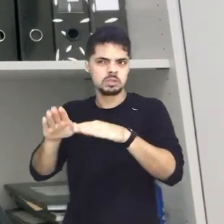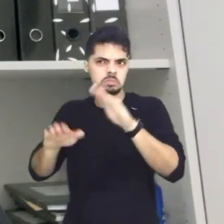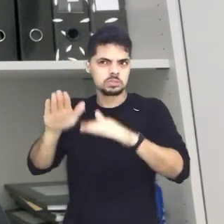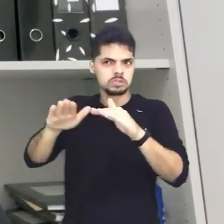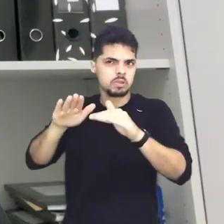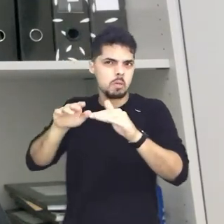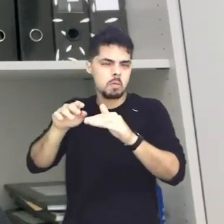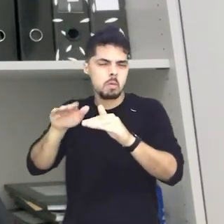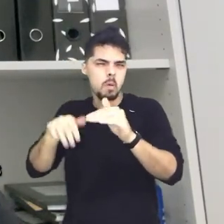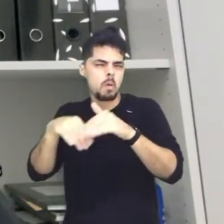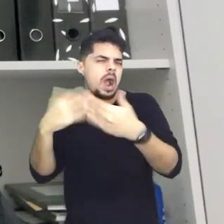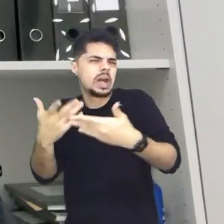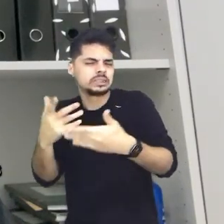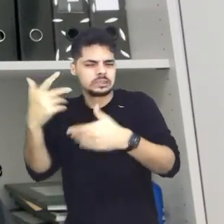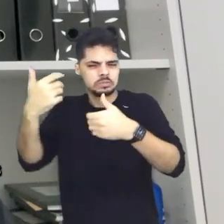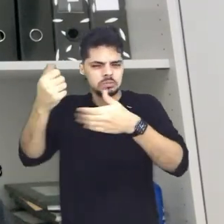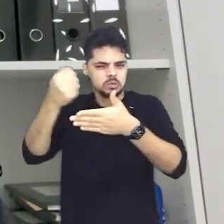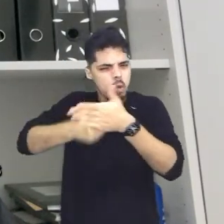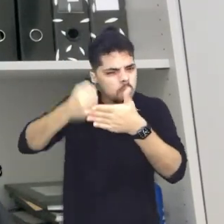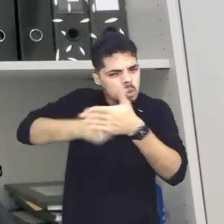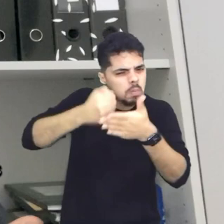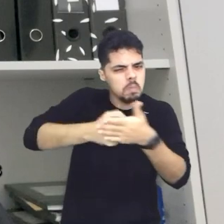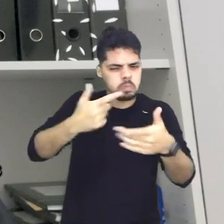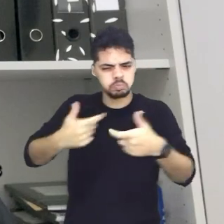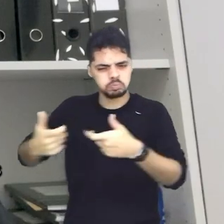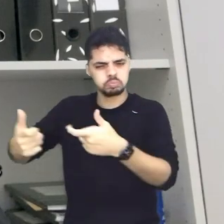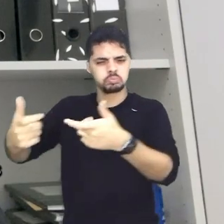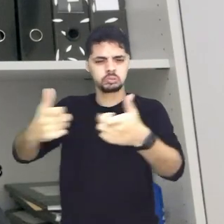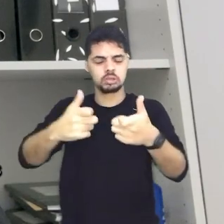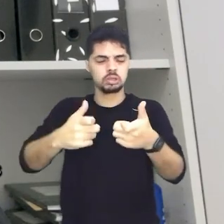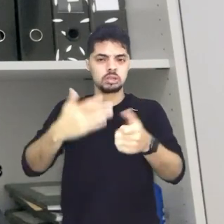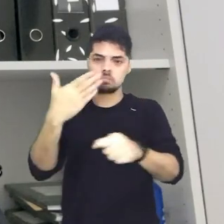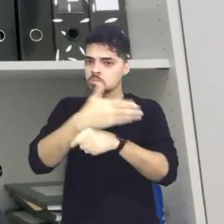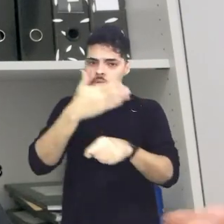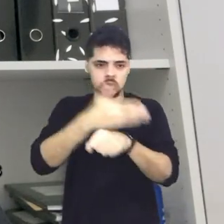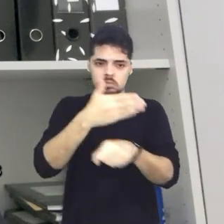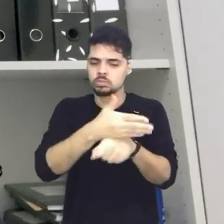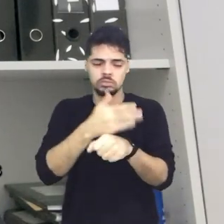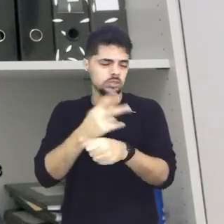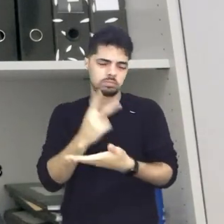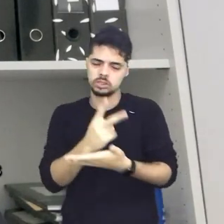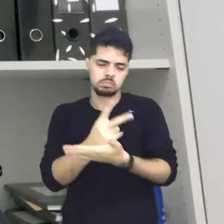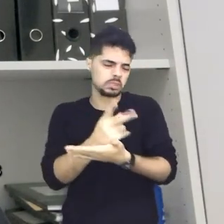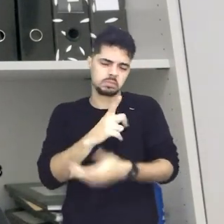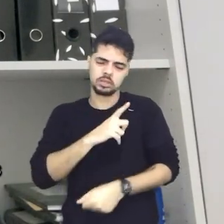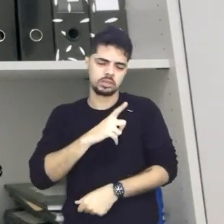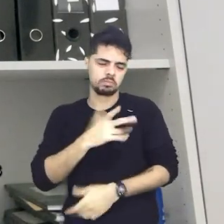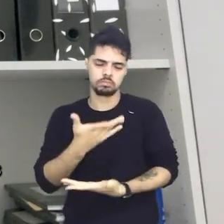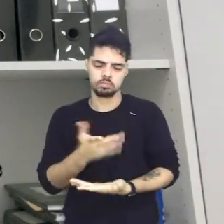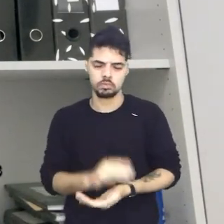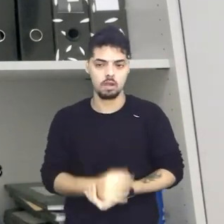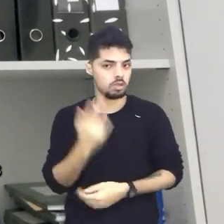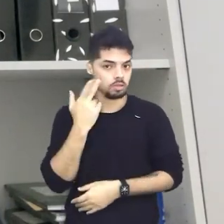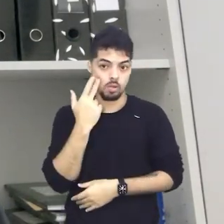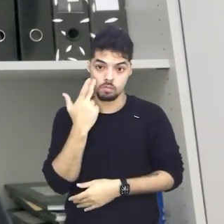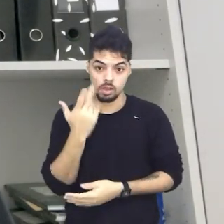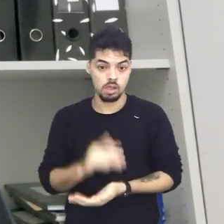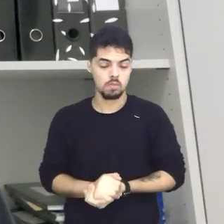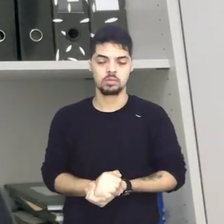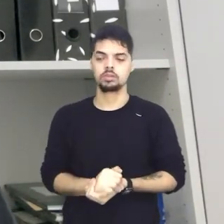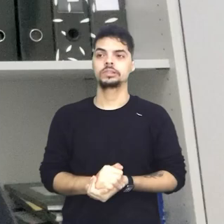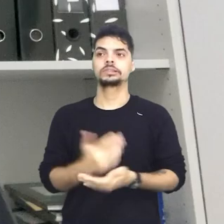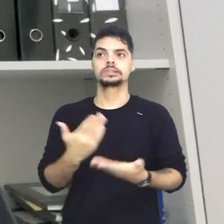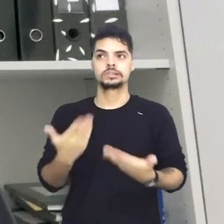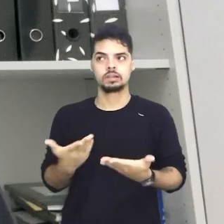vida política nacional em todas ou quase todas as lutas sociais e políticas ocorridas no Brasil,